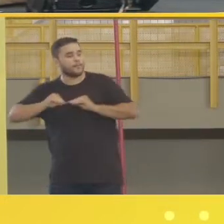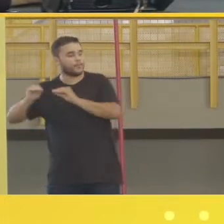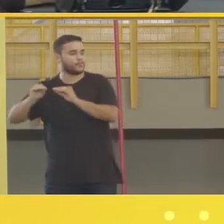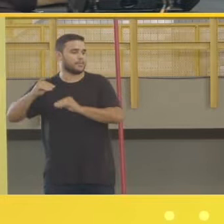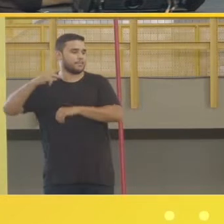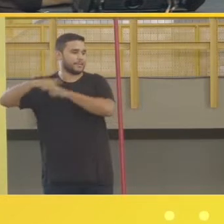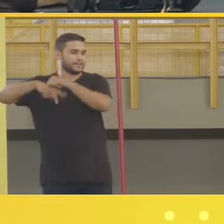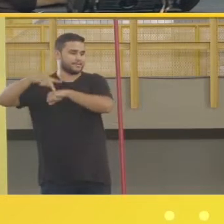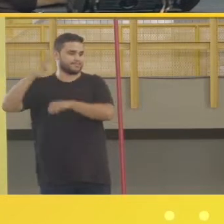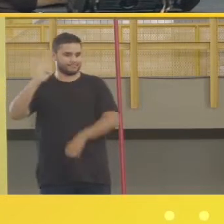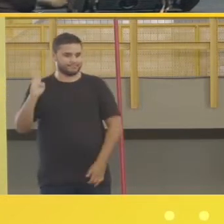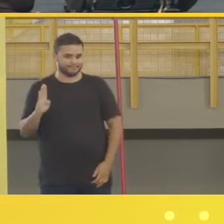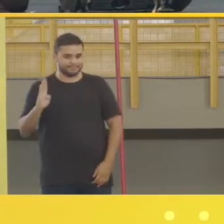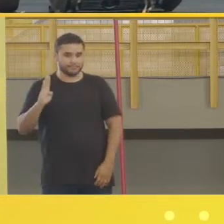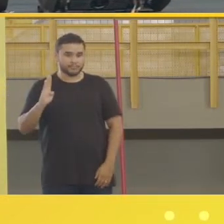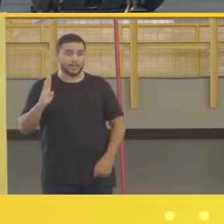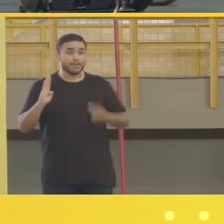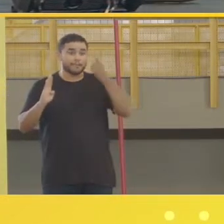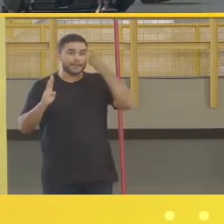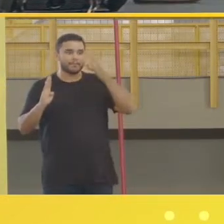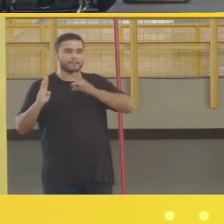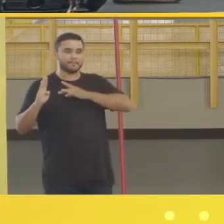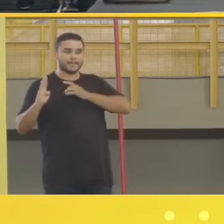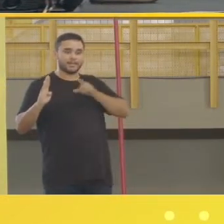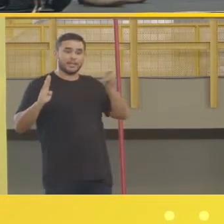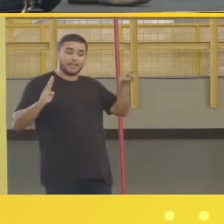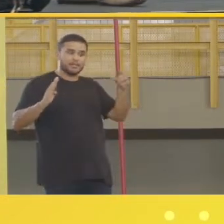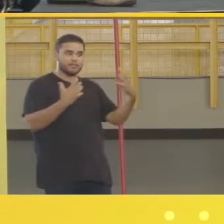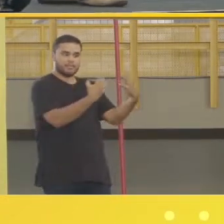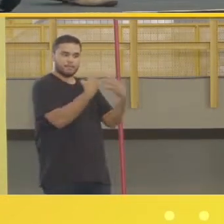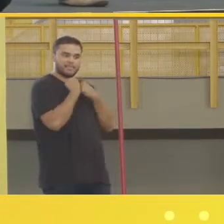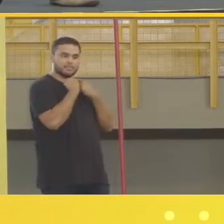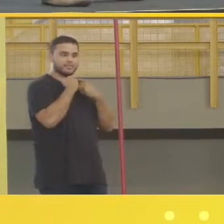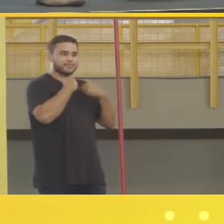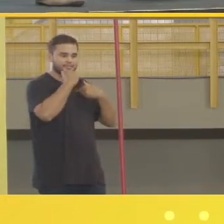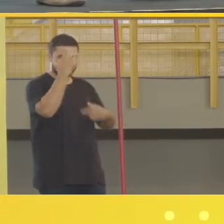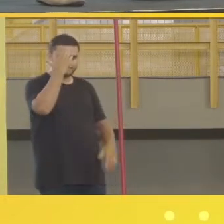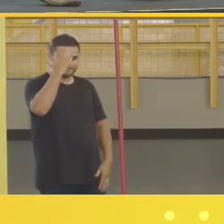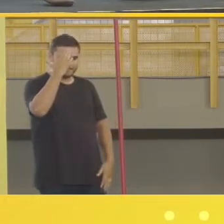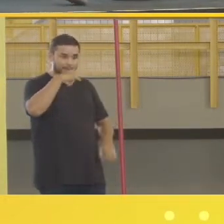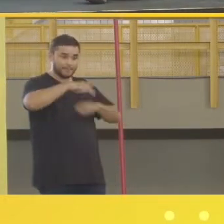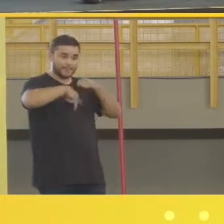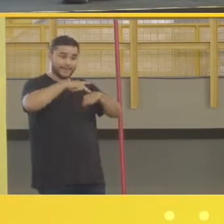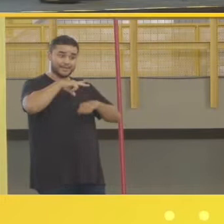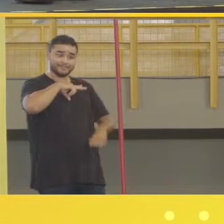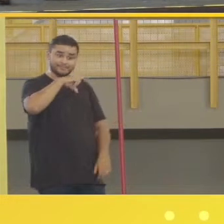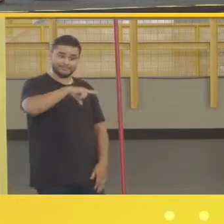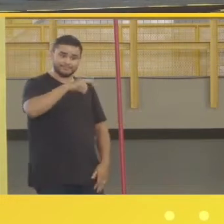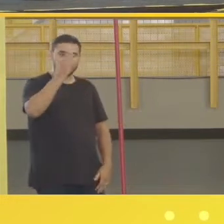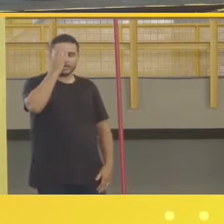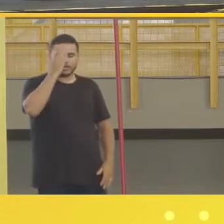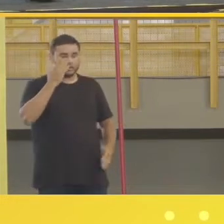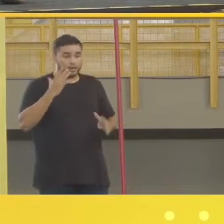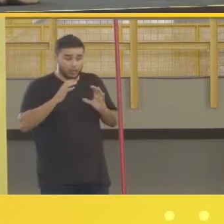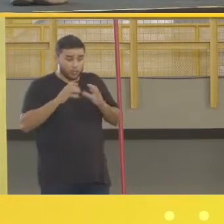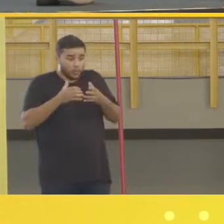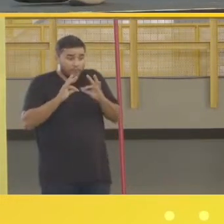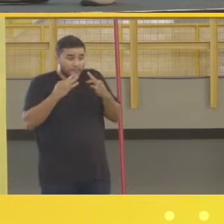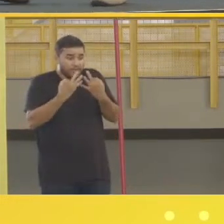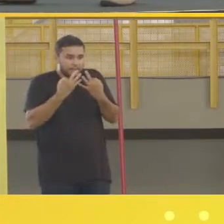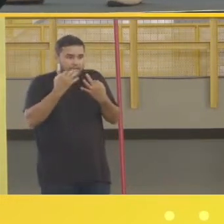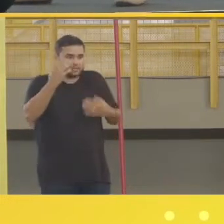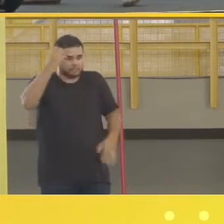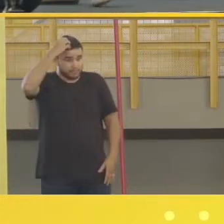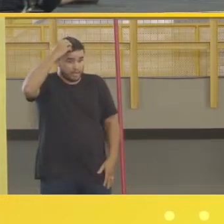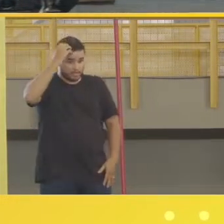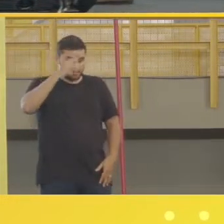meu tempo aí. Essa viagem vai acontecer de forma desorganizada, não houve tempo